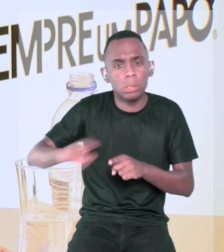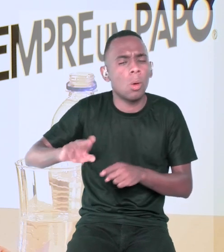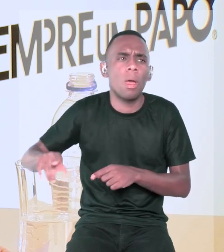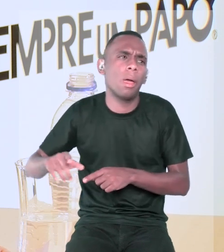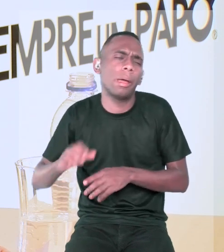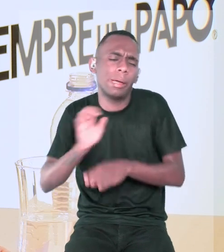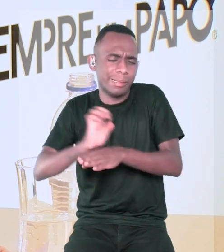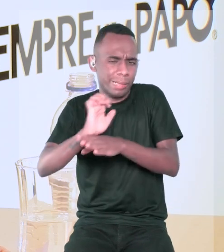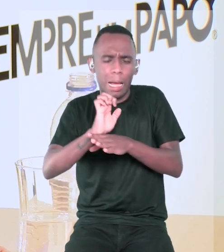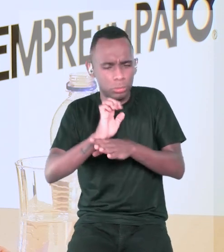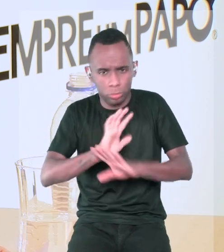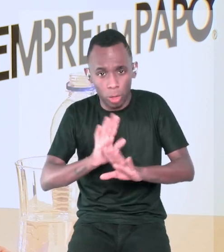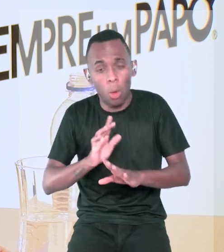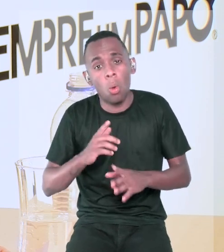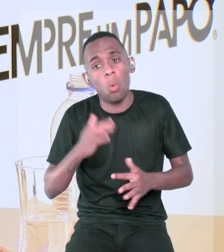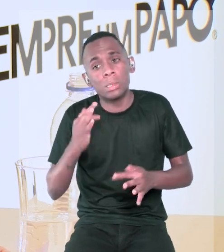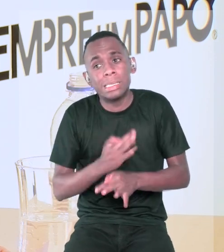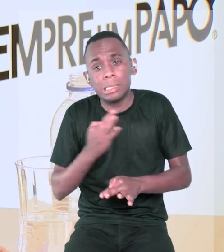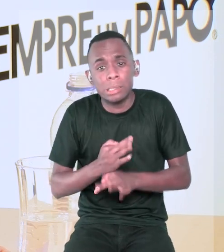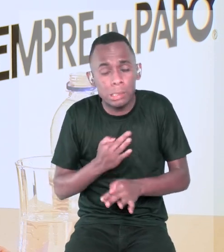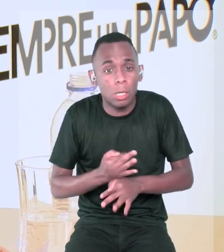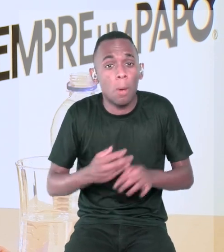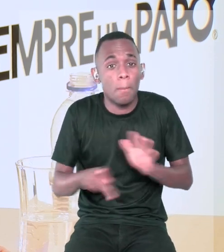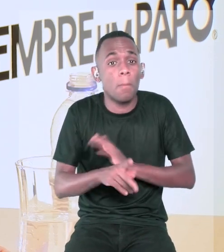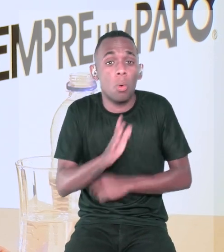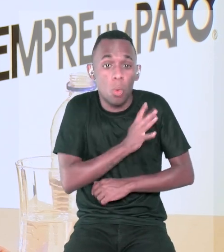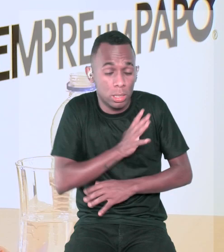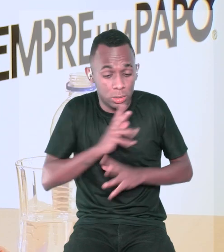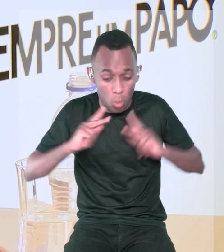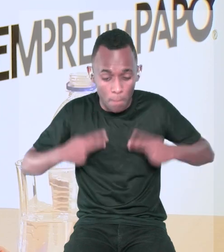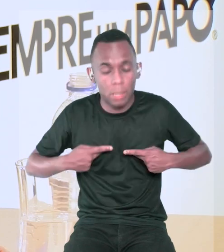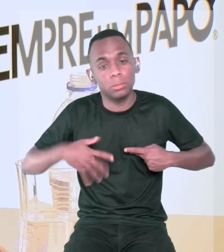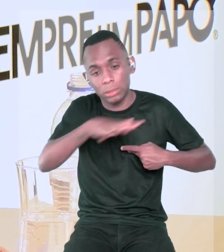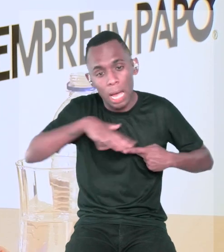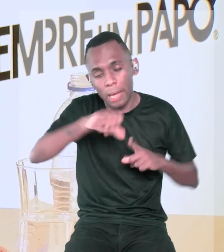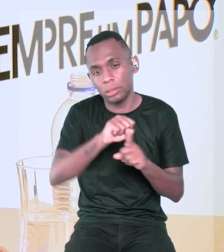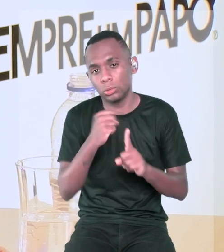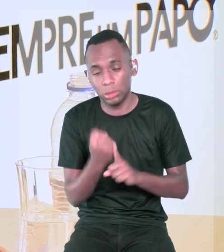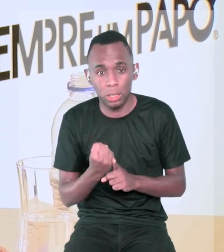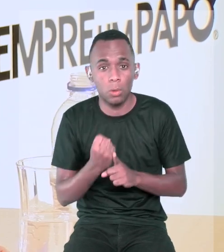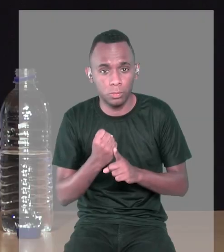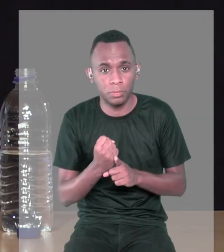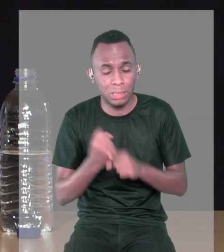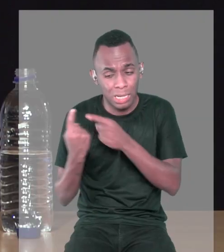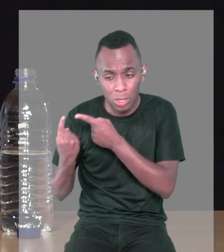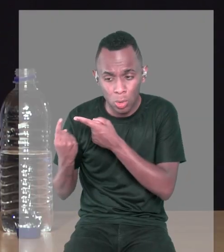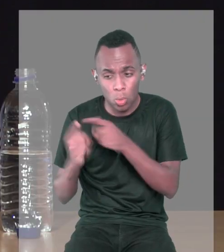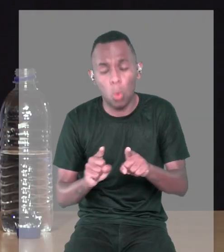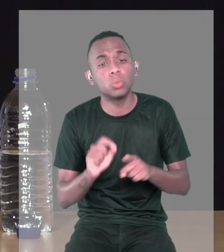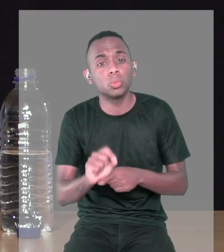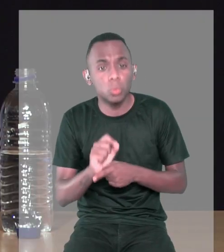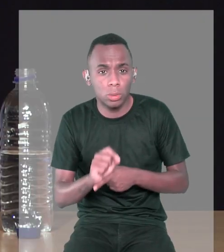contra a opressão do Estado, uma rebelião contra a insuportável perversão do coração humano pela sociedade, contra